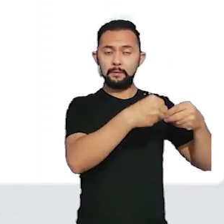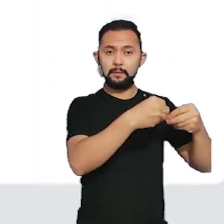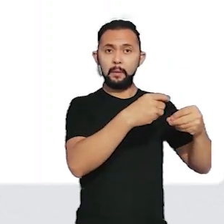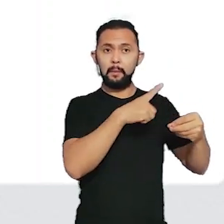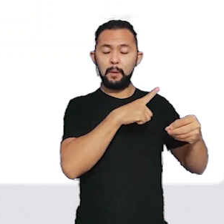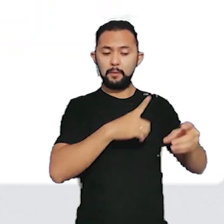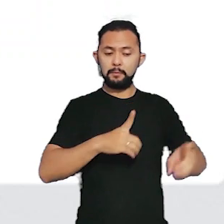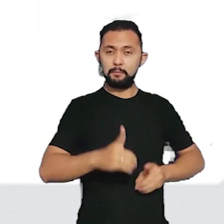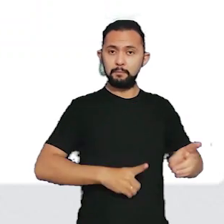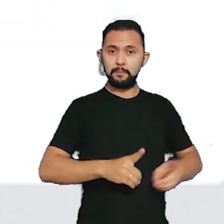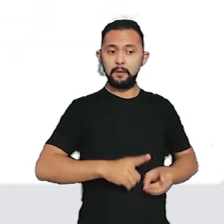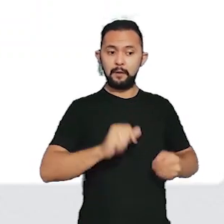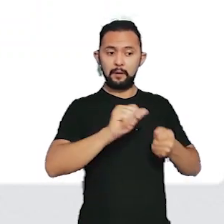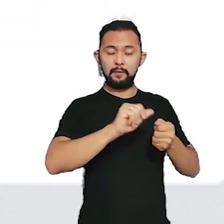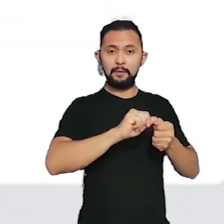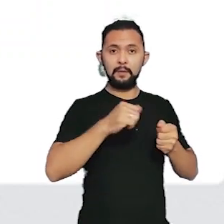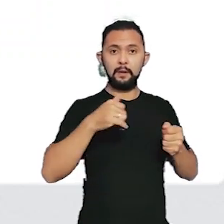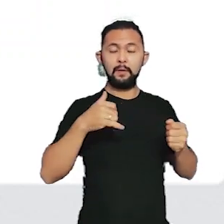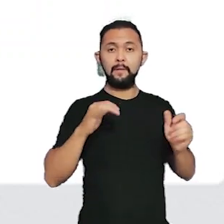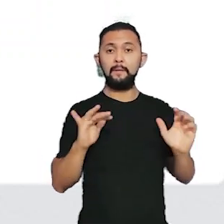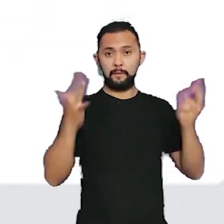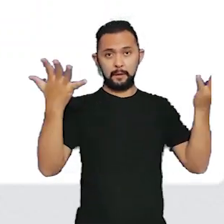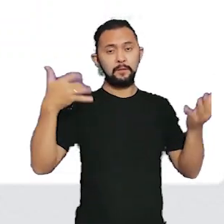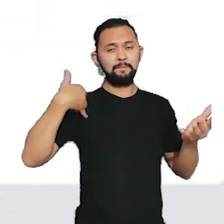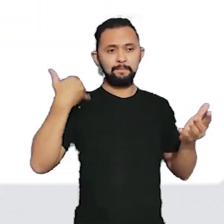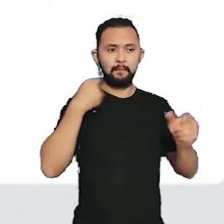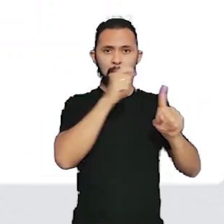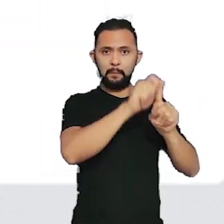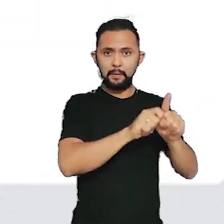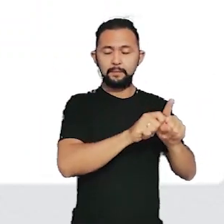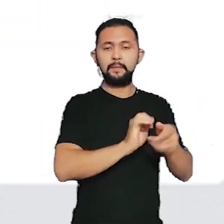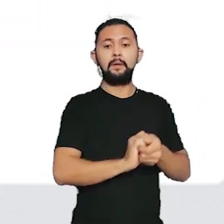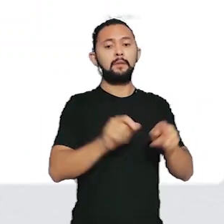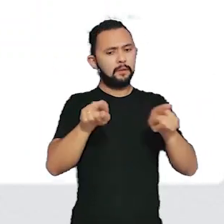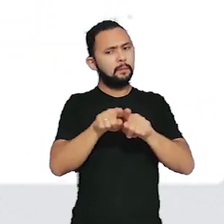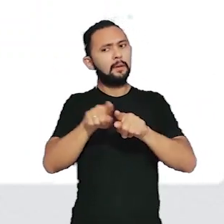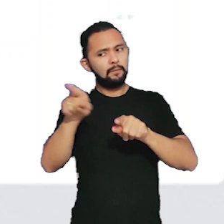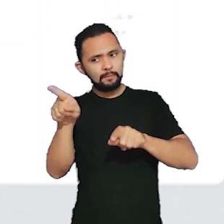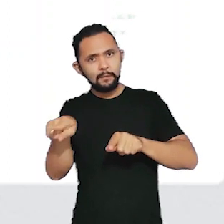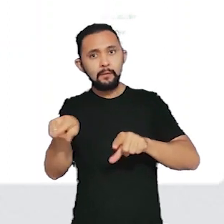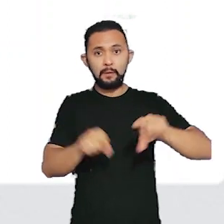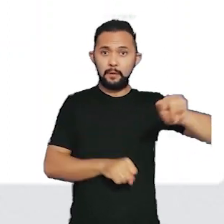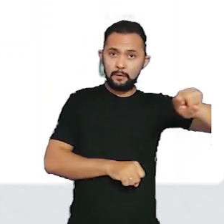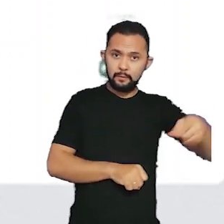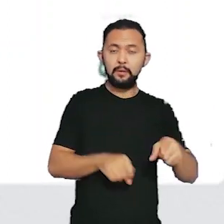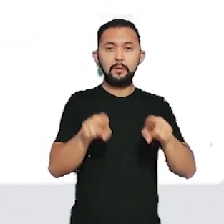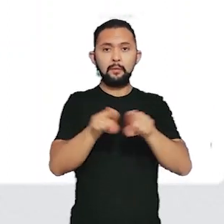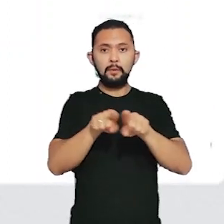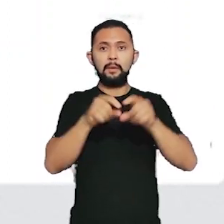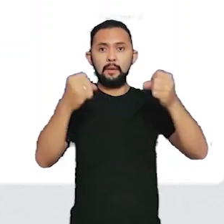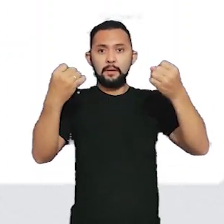que fizeram aniversário este mês, também separada aí por vírgula. Então, ela também é